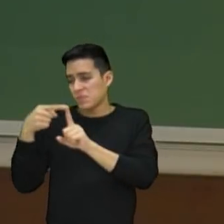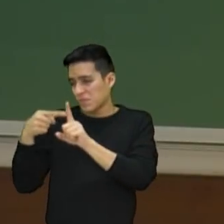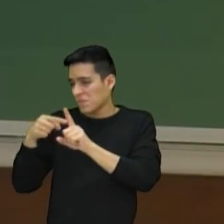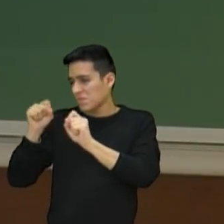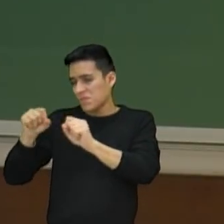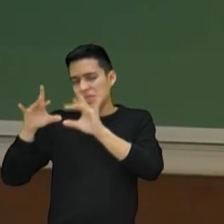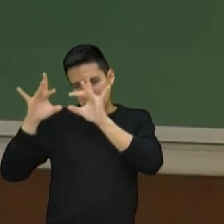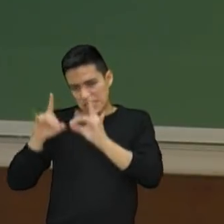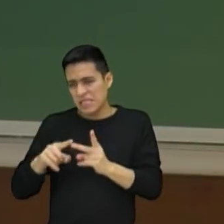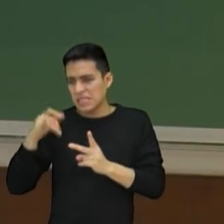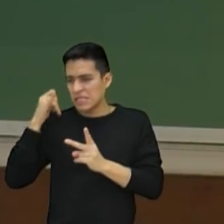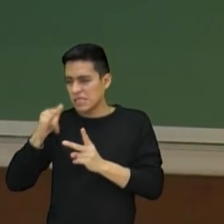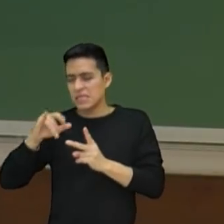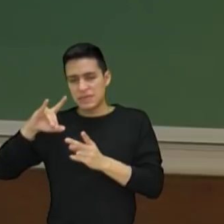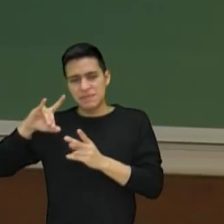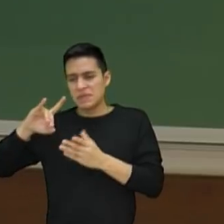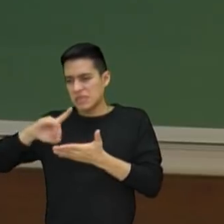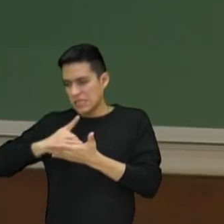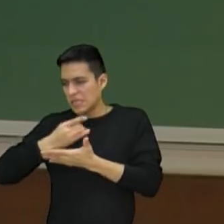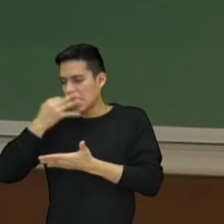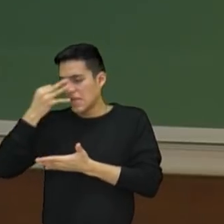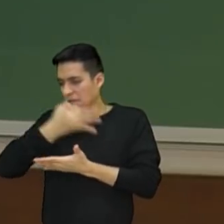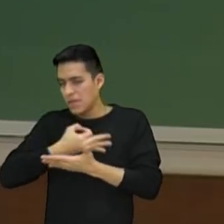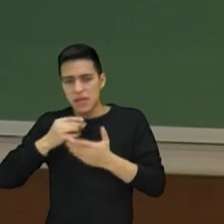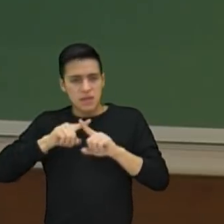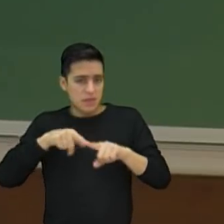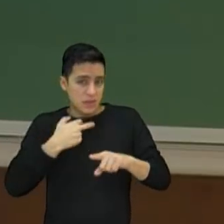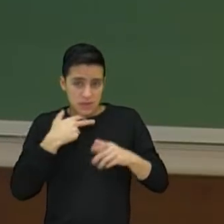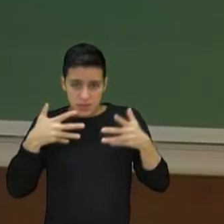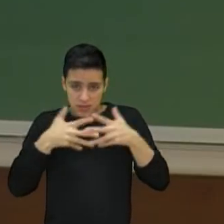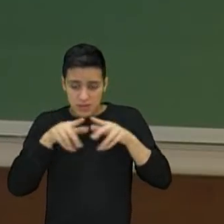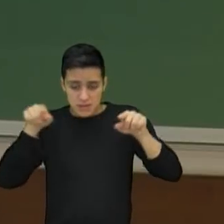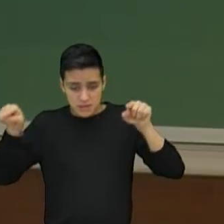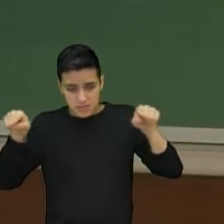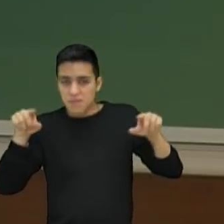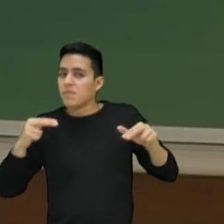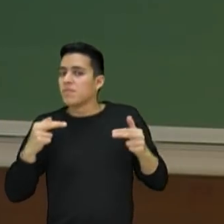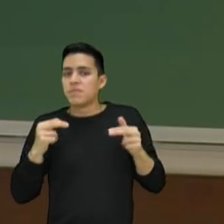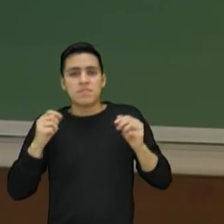ser descritivo, narrativo, dissertativo, certo? Não confunda isso aqui, pessoal, por favor.